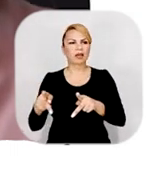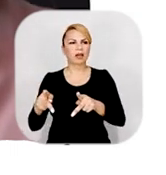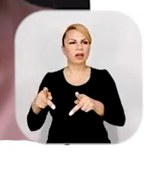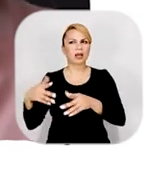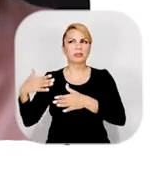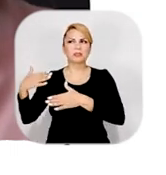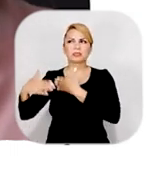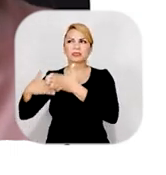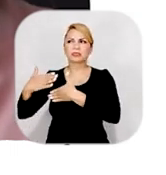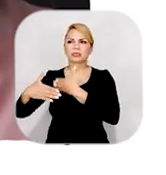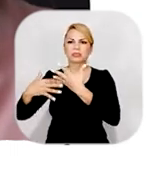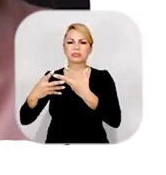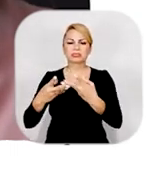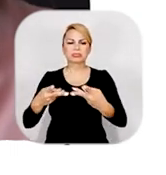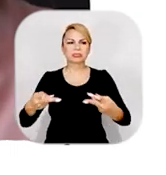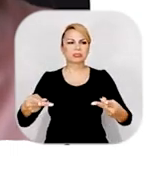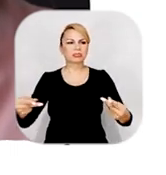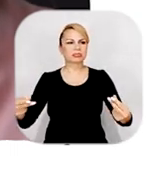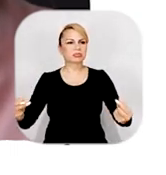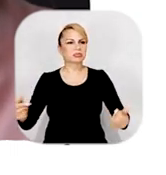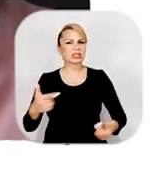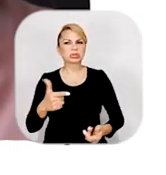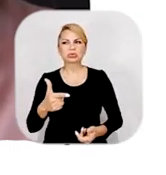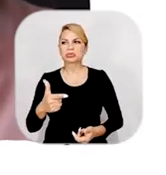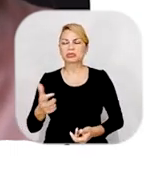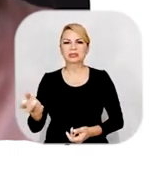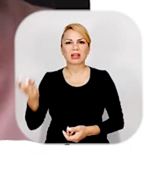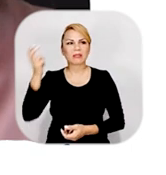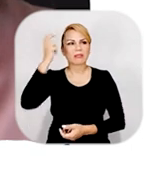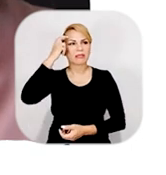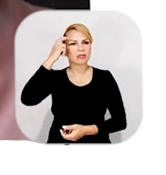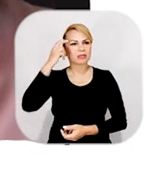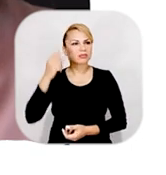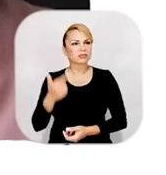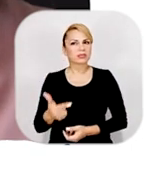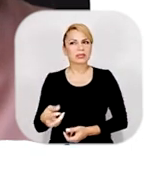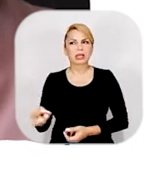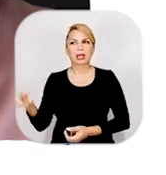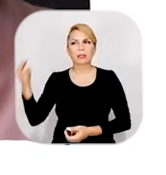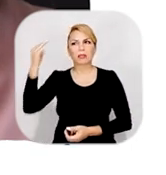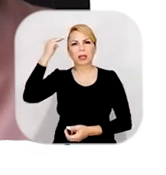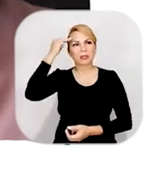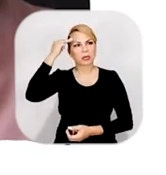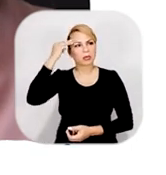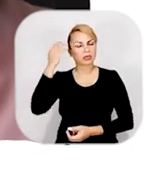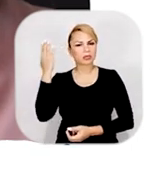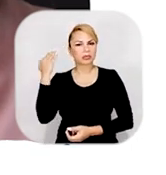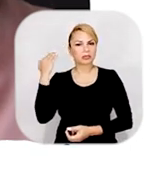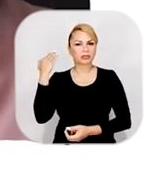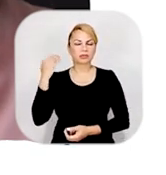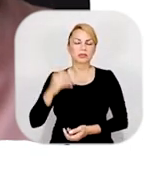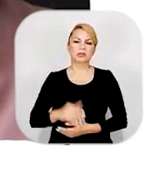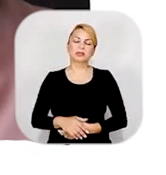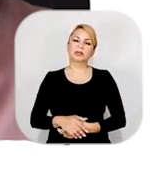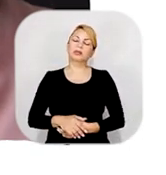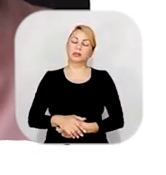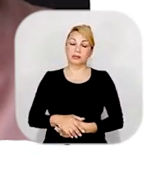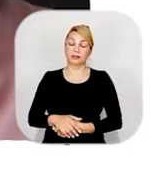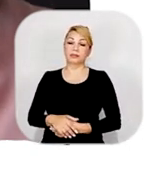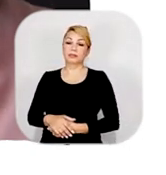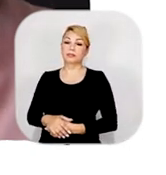nenhuma memória sobre esse tempo. Então é muito, muito interessante. E o som, por isso que foi